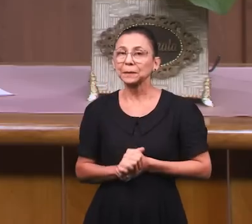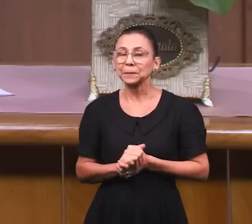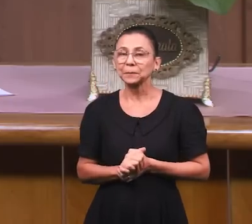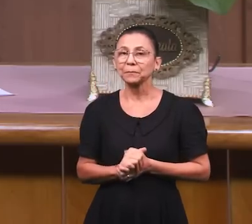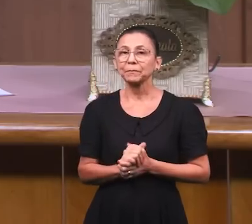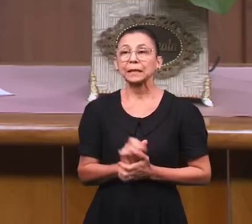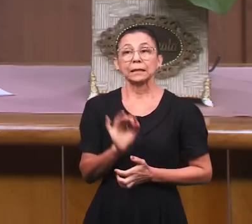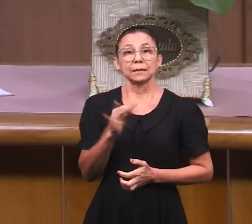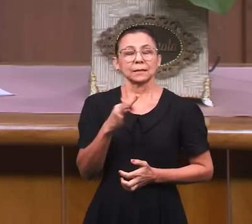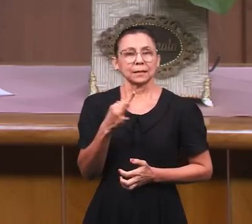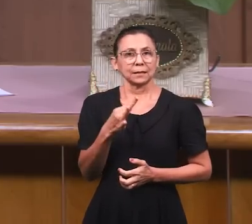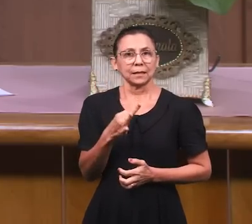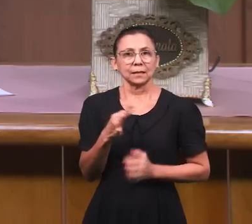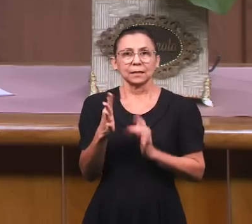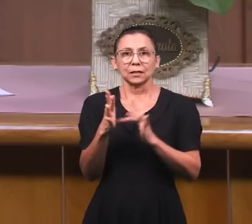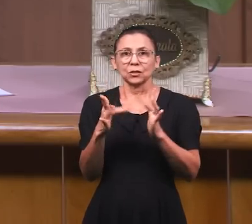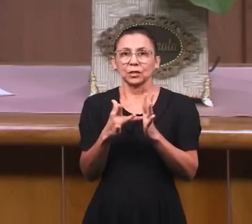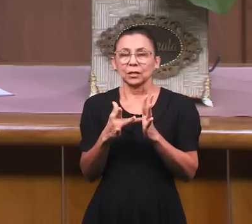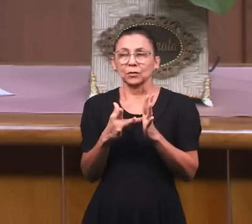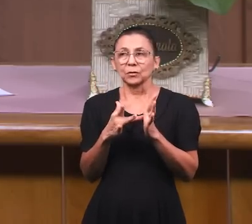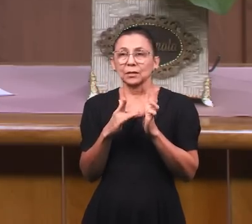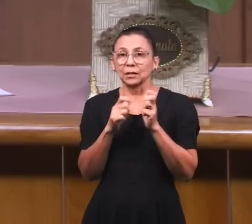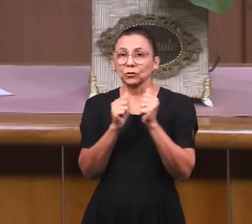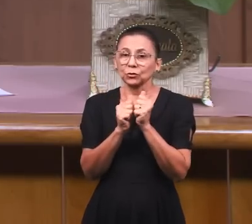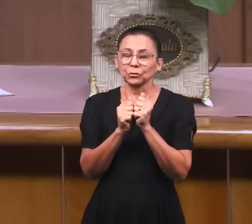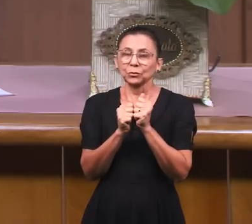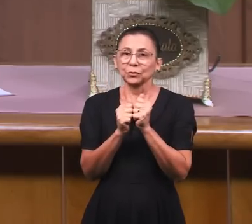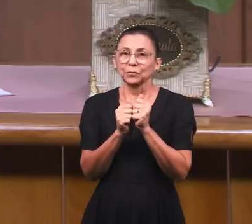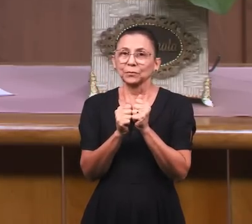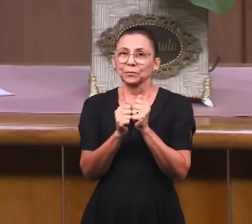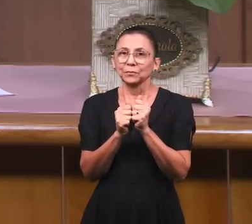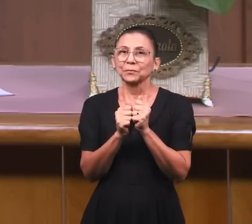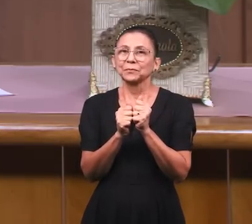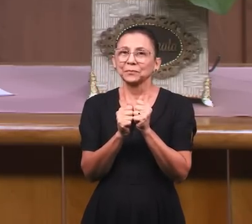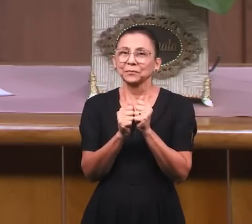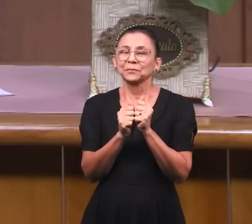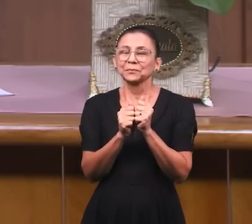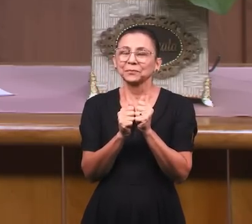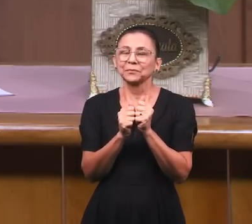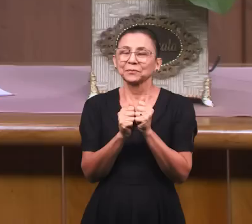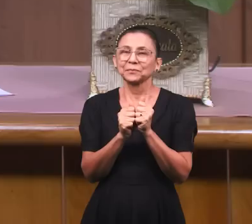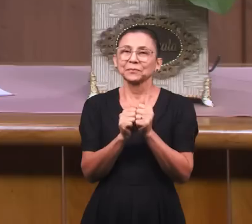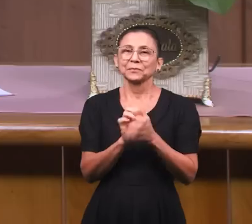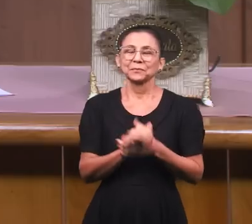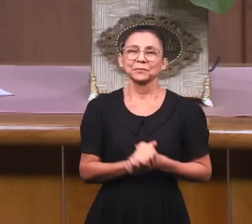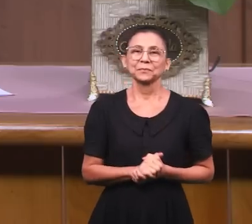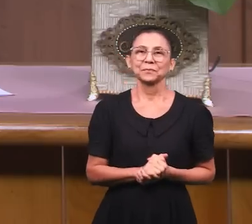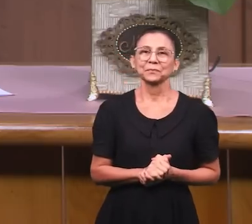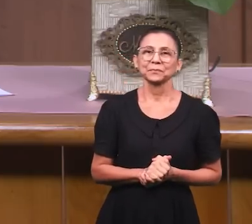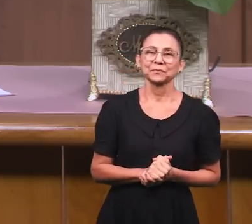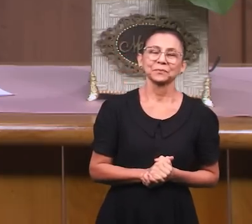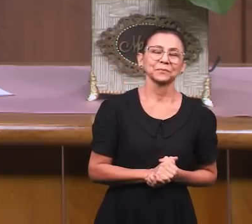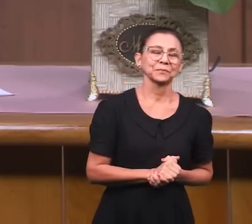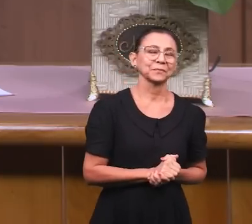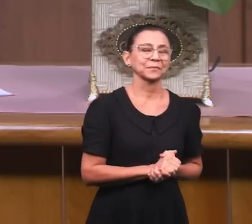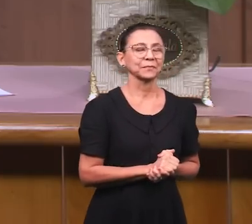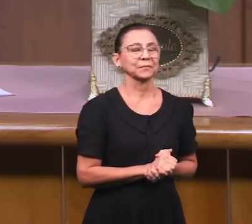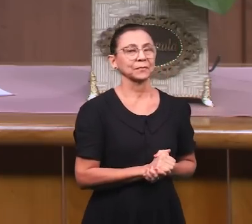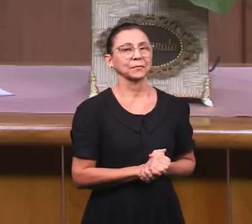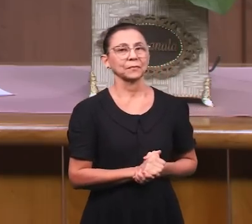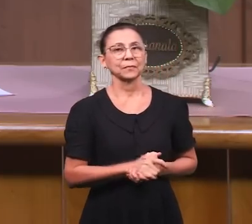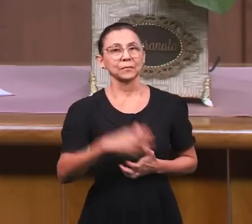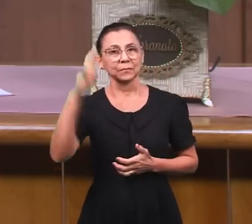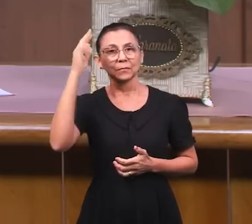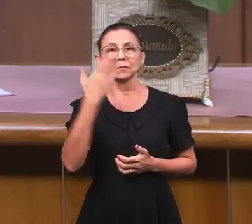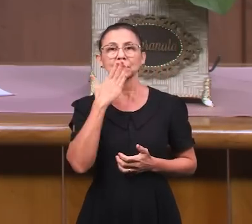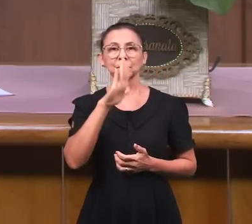eternidade. E a certeza de que Ele está próximo, que Ele está perto, foi por meio das suas palavras. Ele disse assim, ó, eis que estou